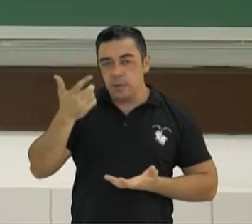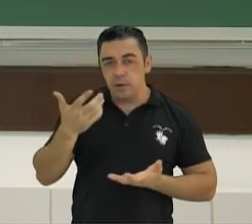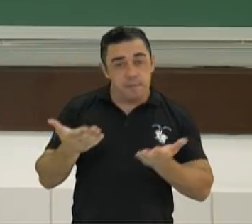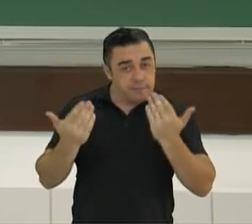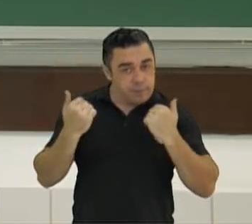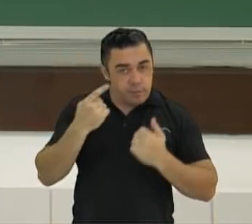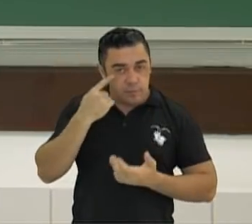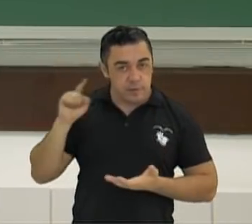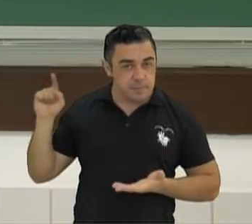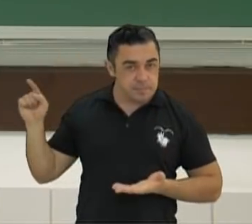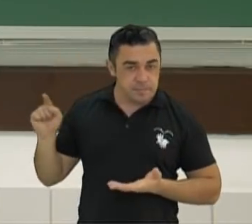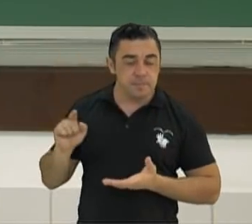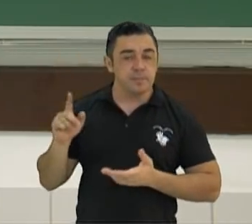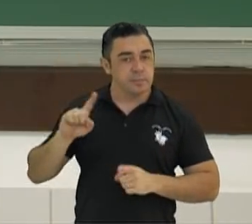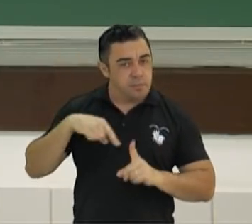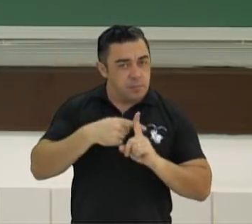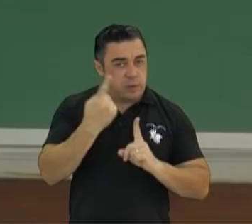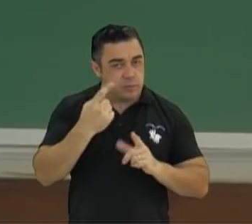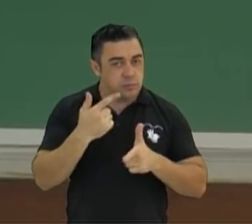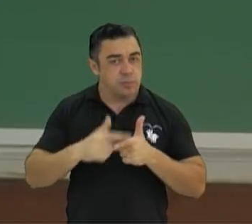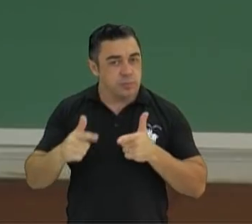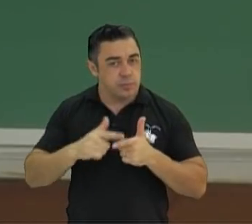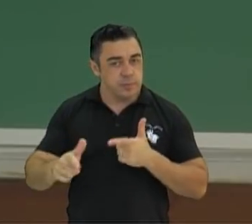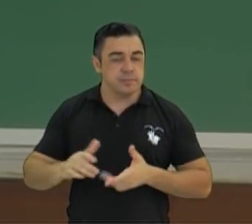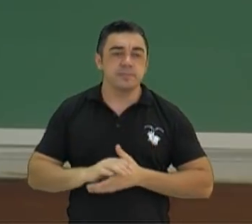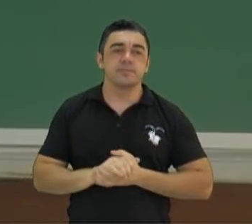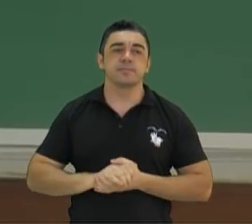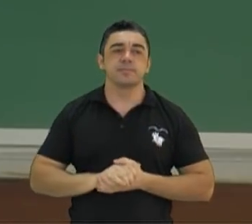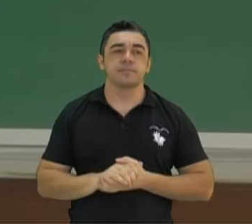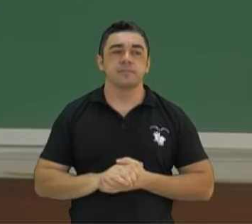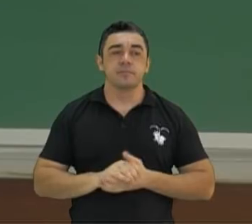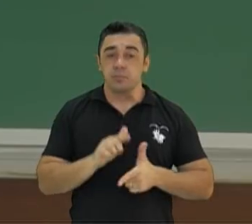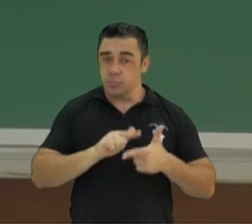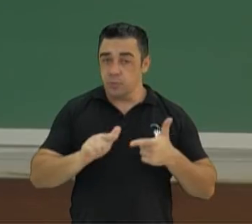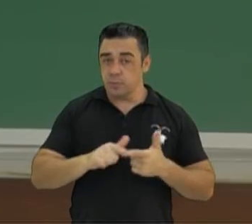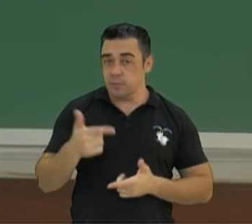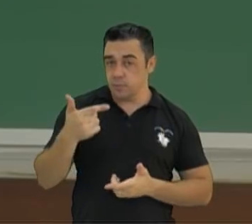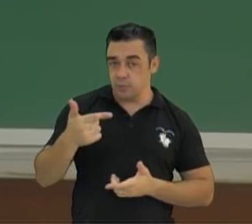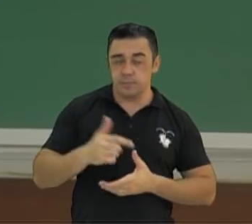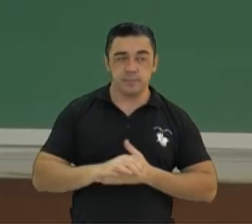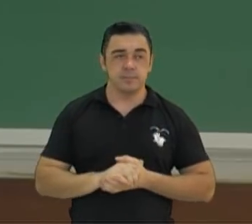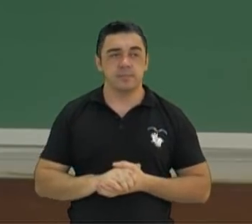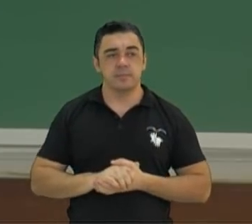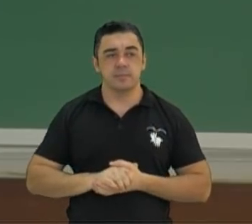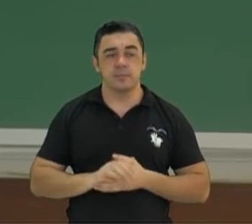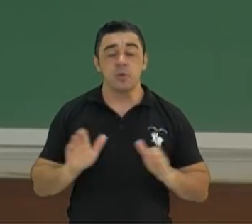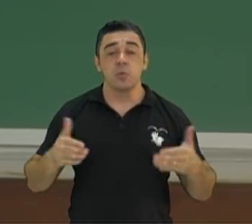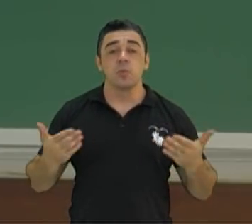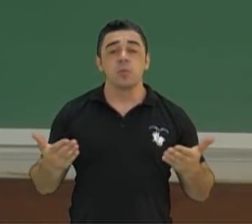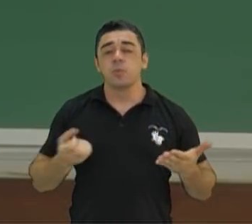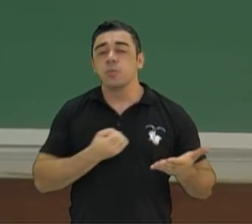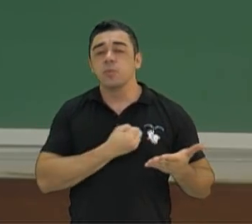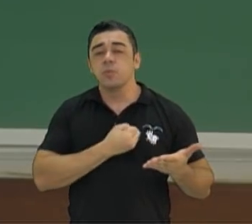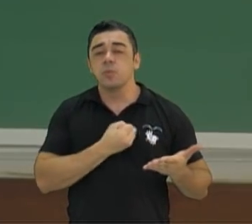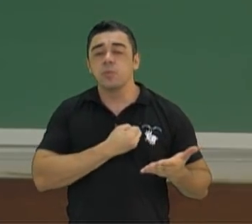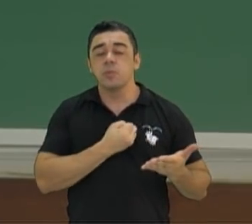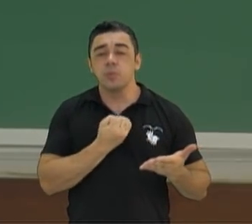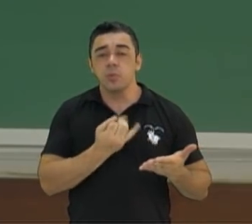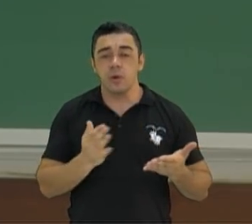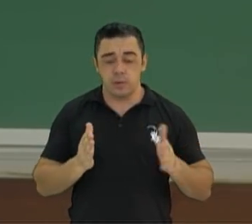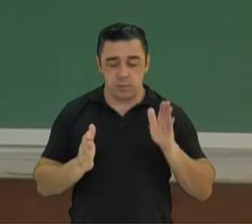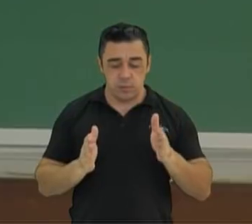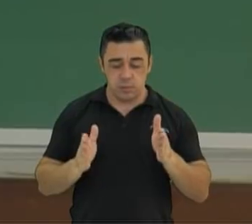Vamos com a prof, então, para mais um probleminha. Problema 2. Qual é o número de